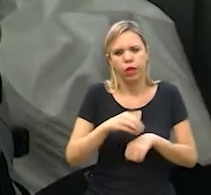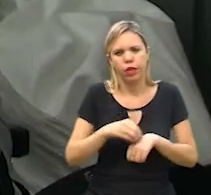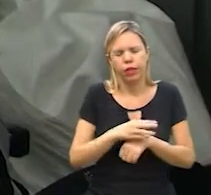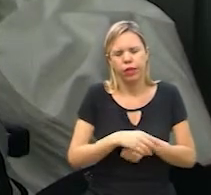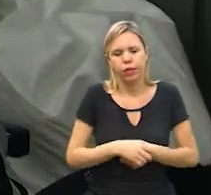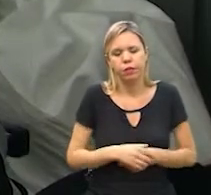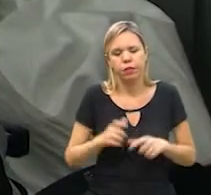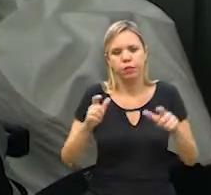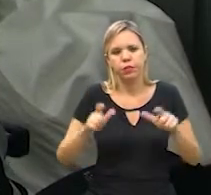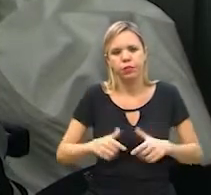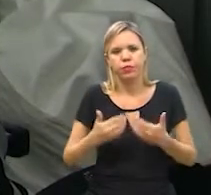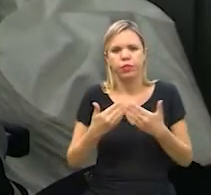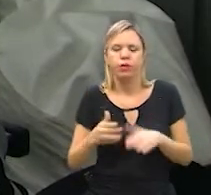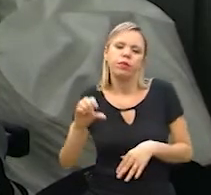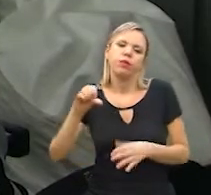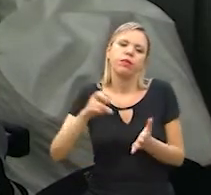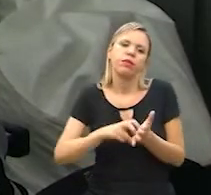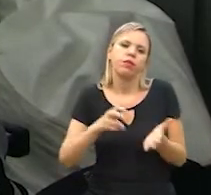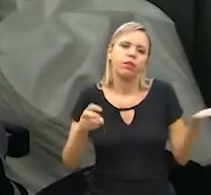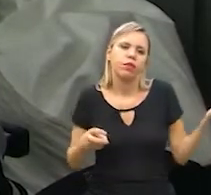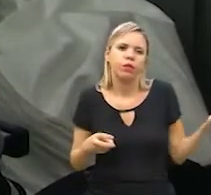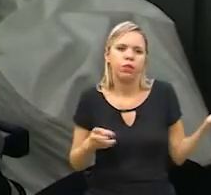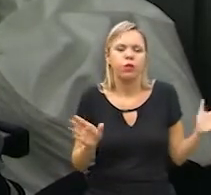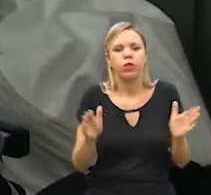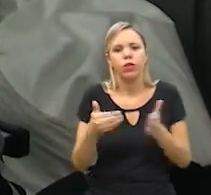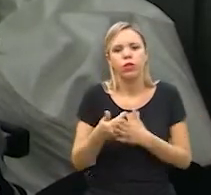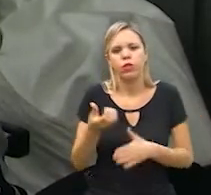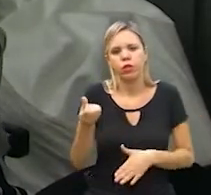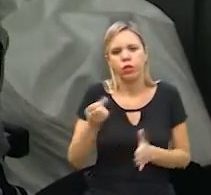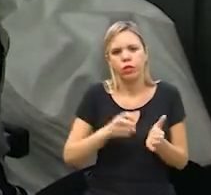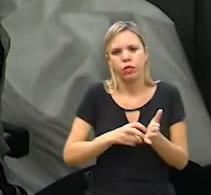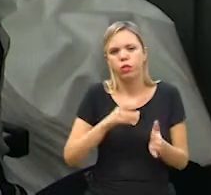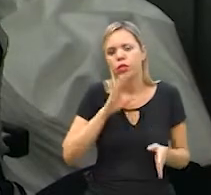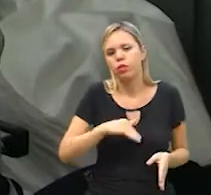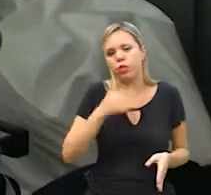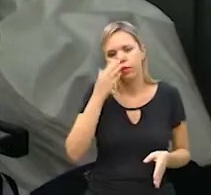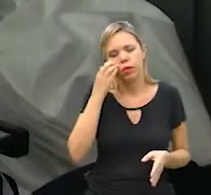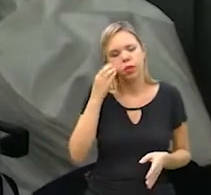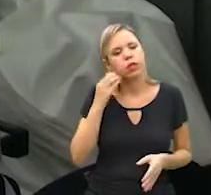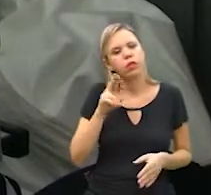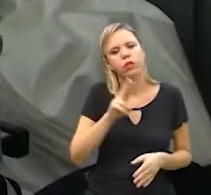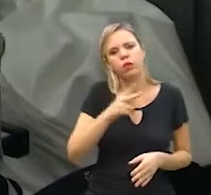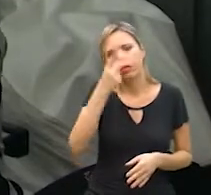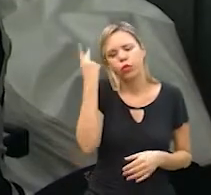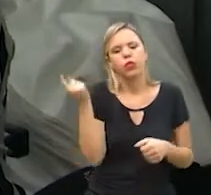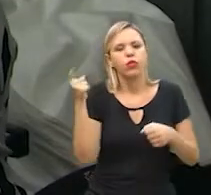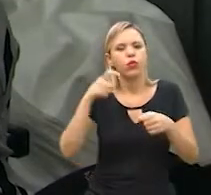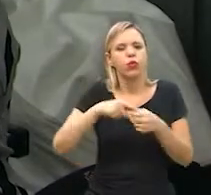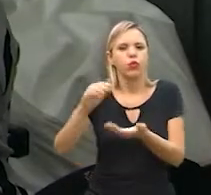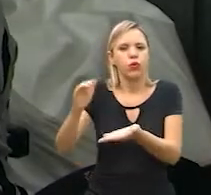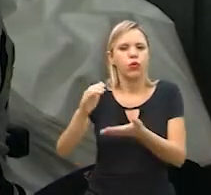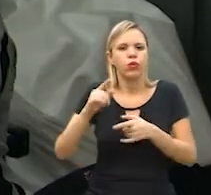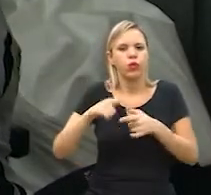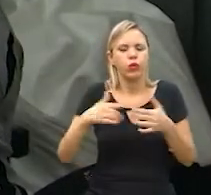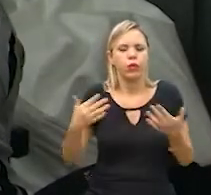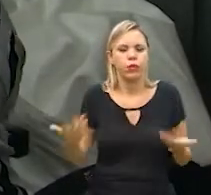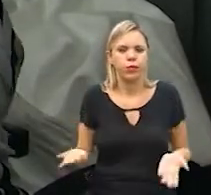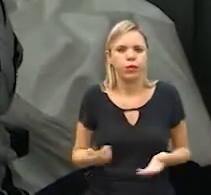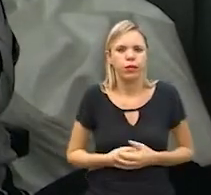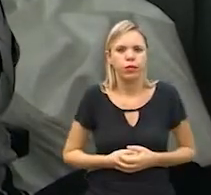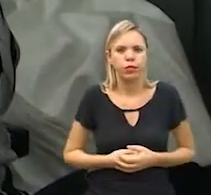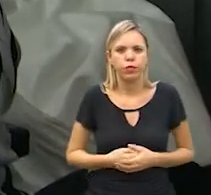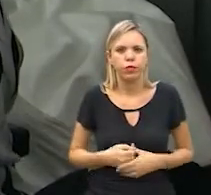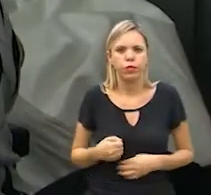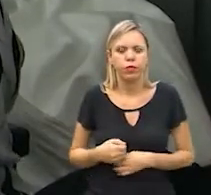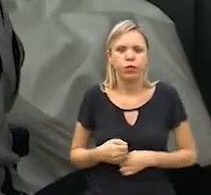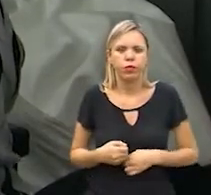ou quiser fornecer. O local abre às 9 da manhã e fecha às 6 da tarde, quando os usuários retornam para buscar